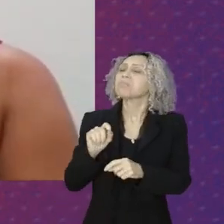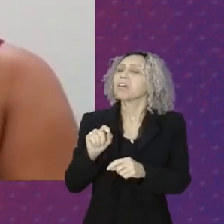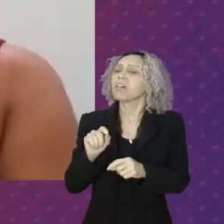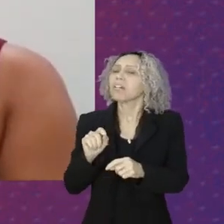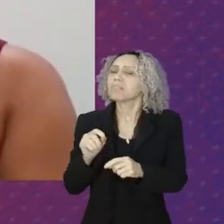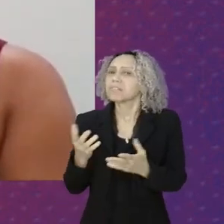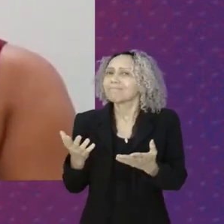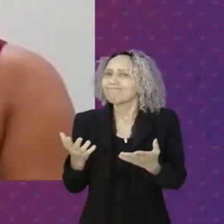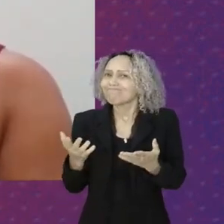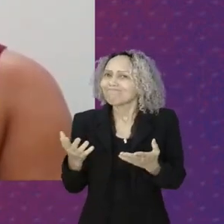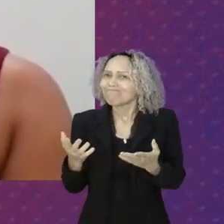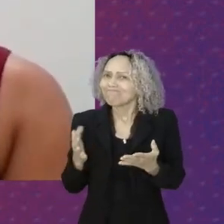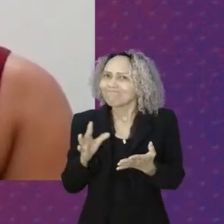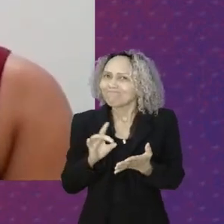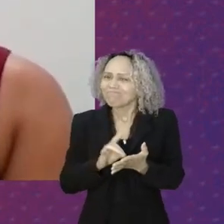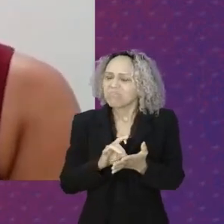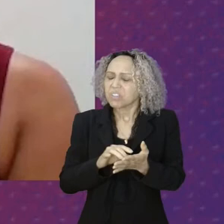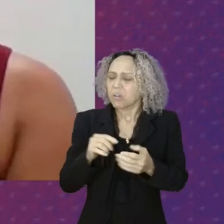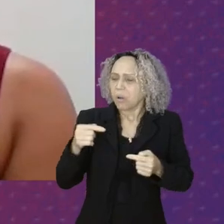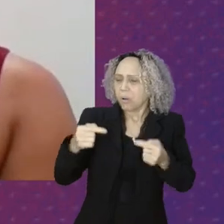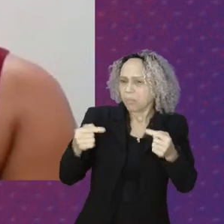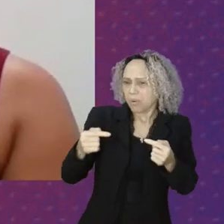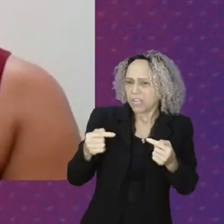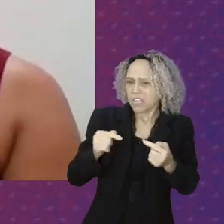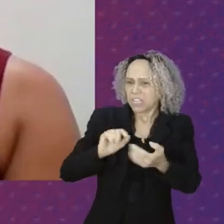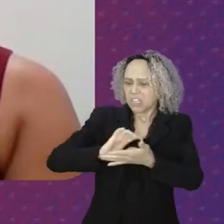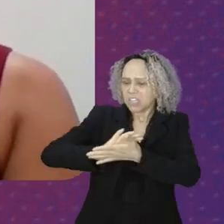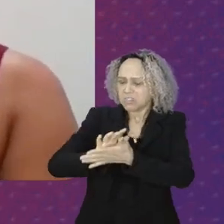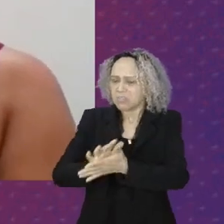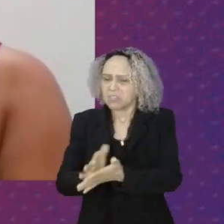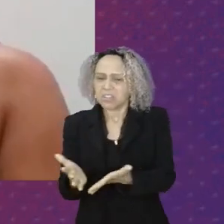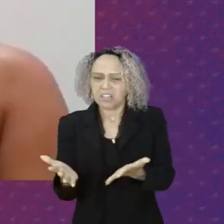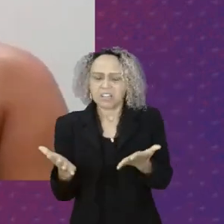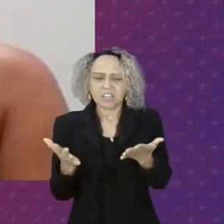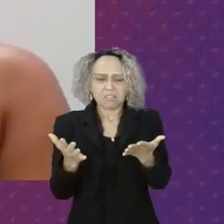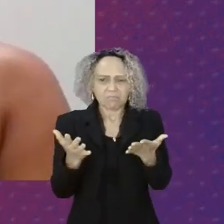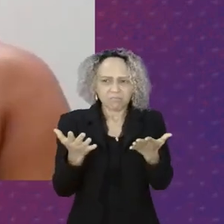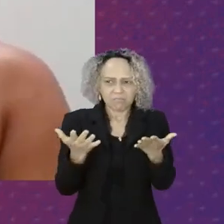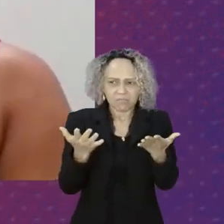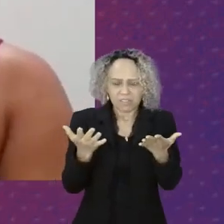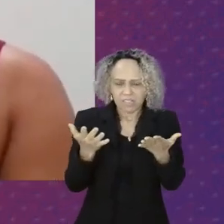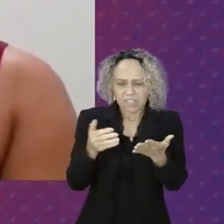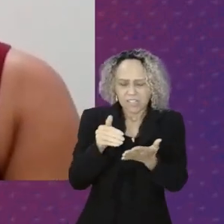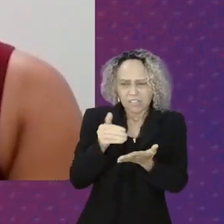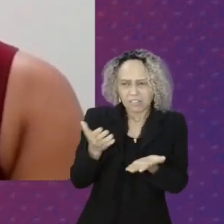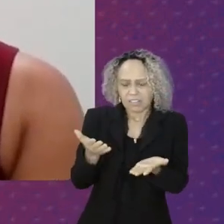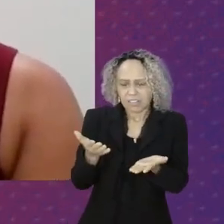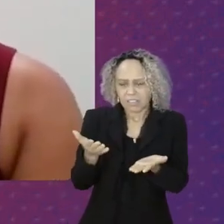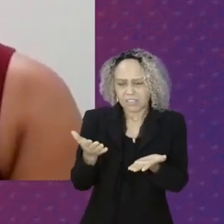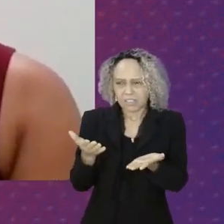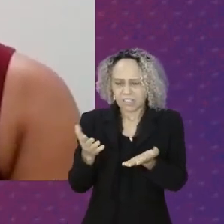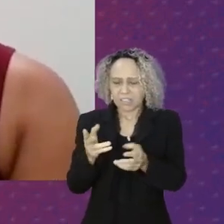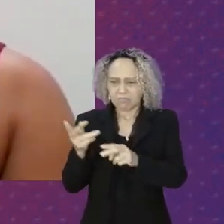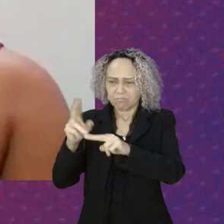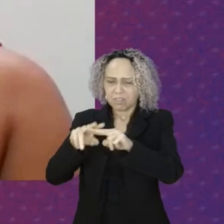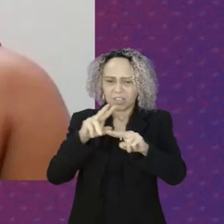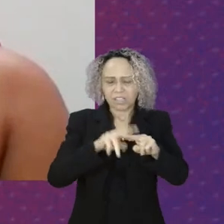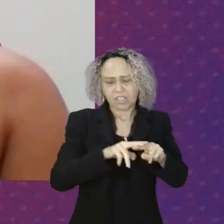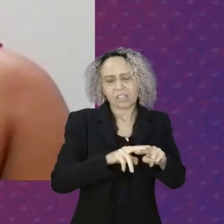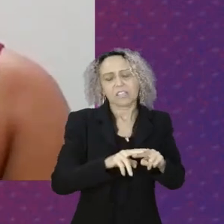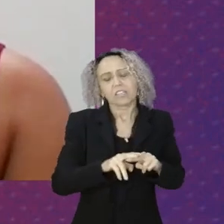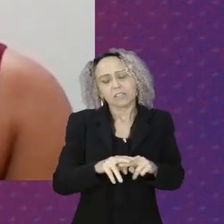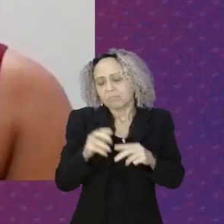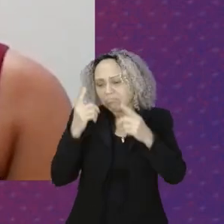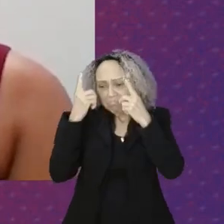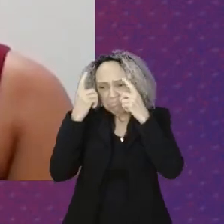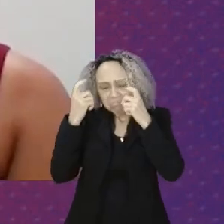de exclusão, de encarceramento e de naturalização das violências, né, em especial